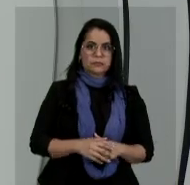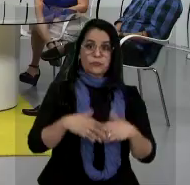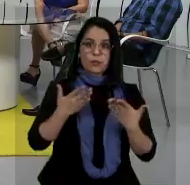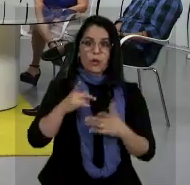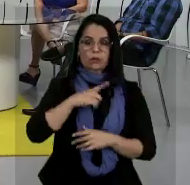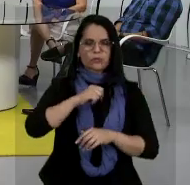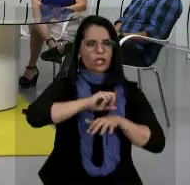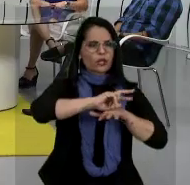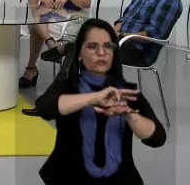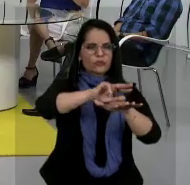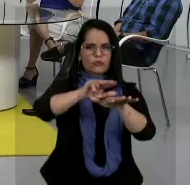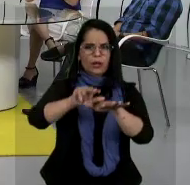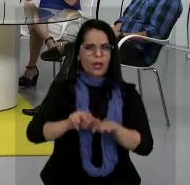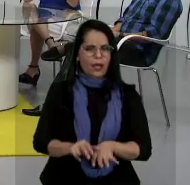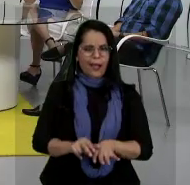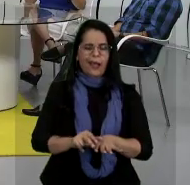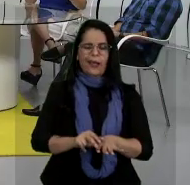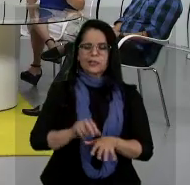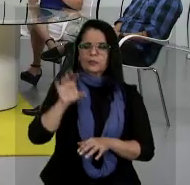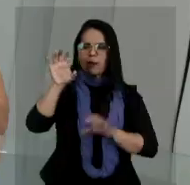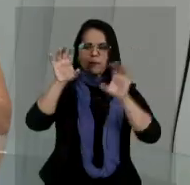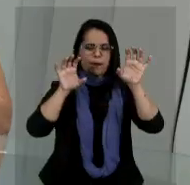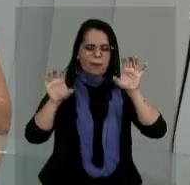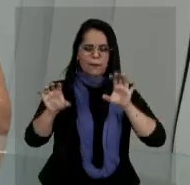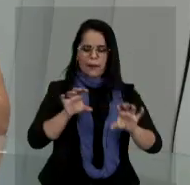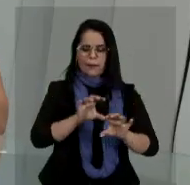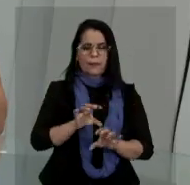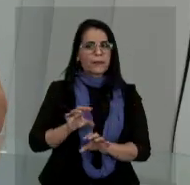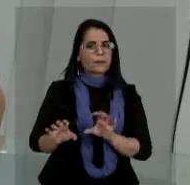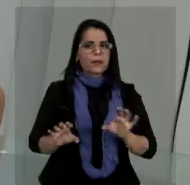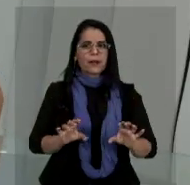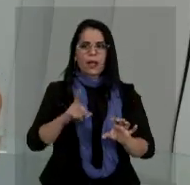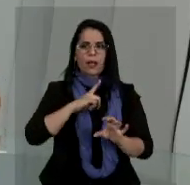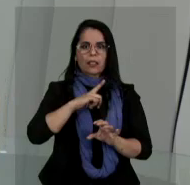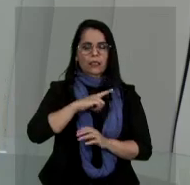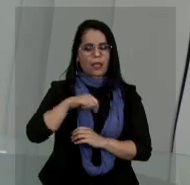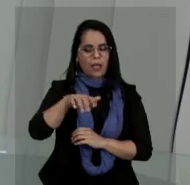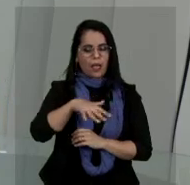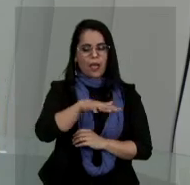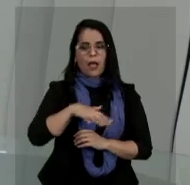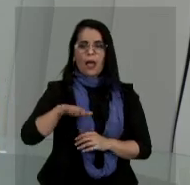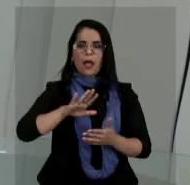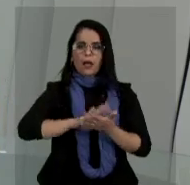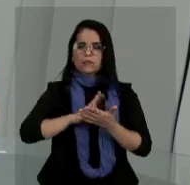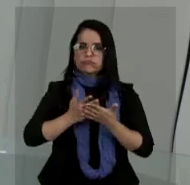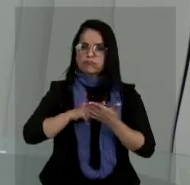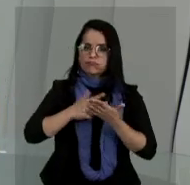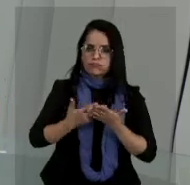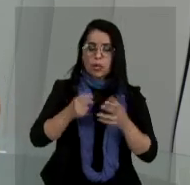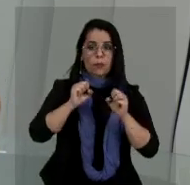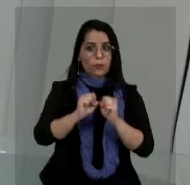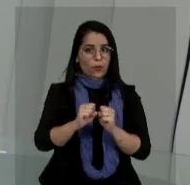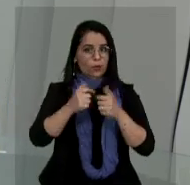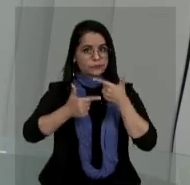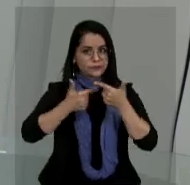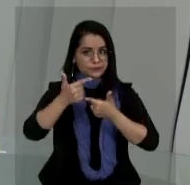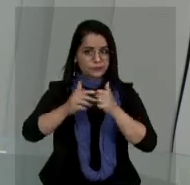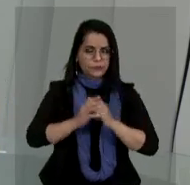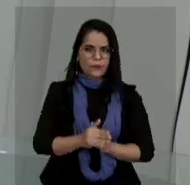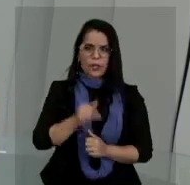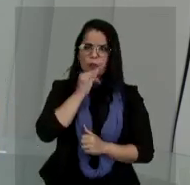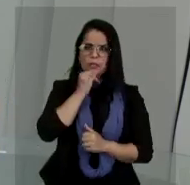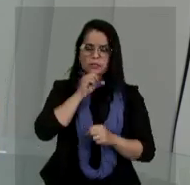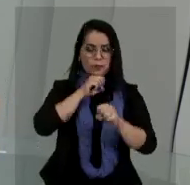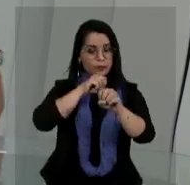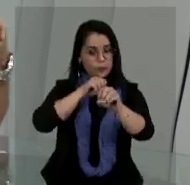Nós temos um nicho grande. São várias áreas que o intérprete de Libras pode atuar. Como